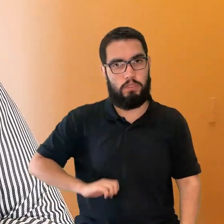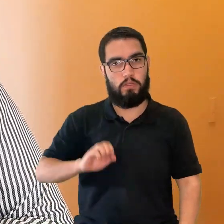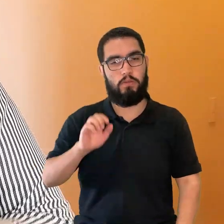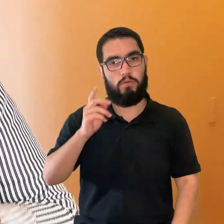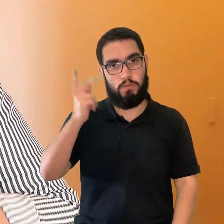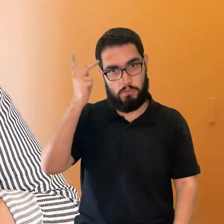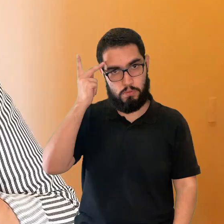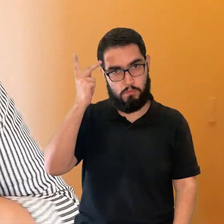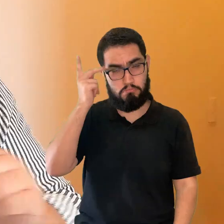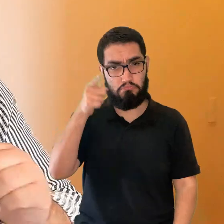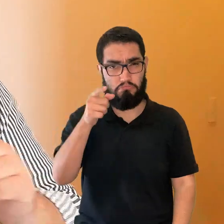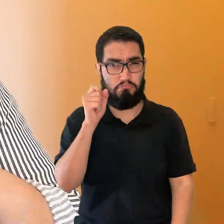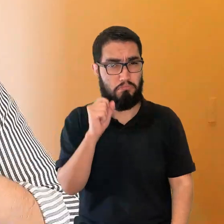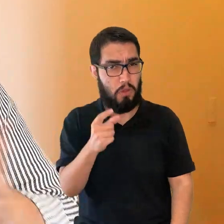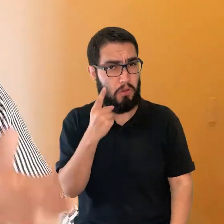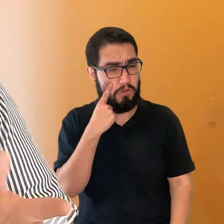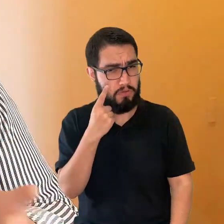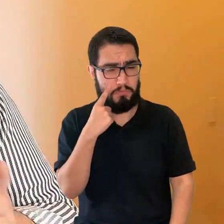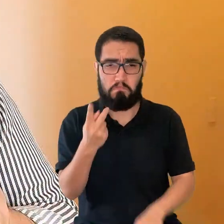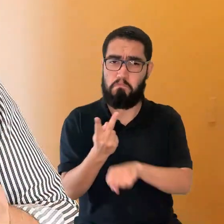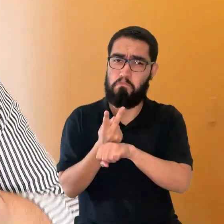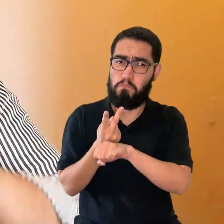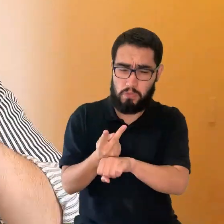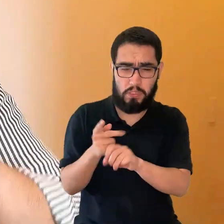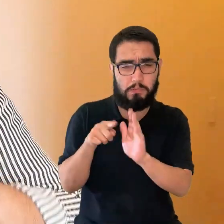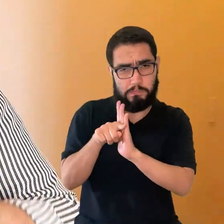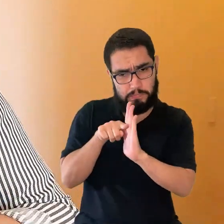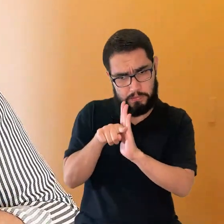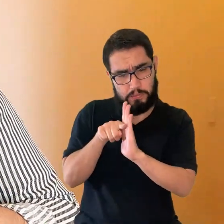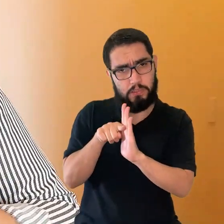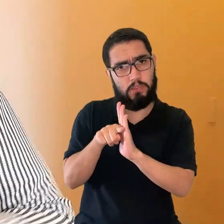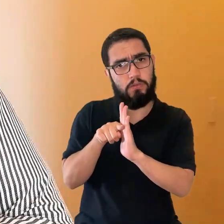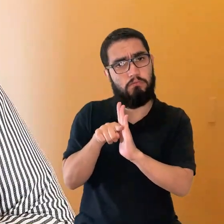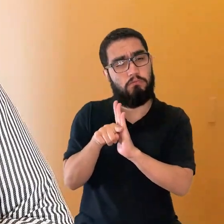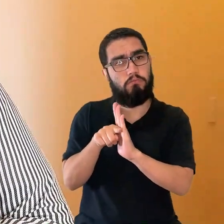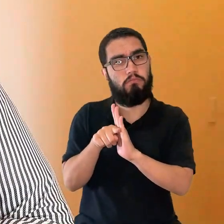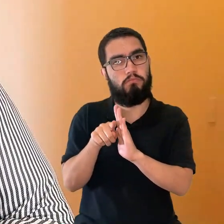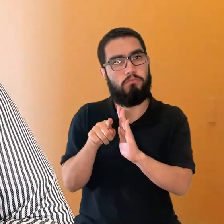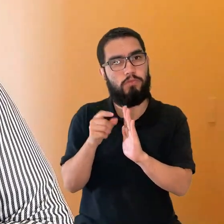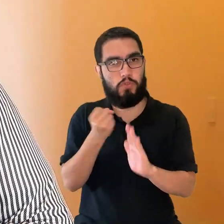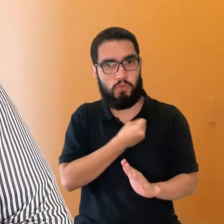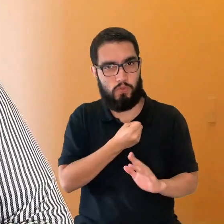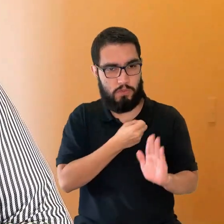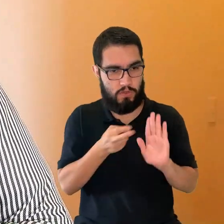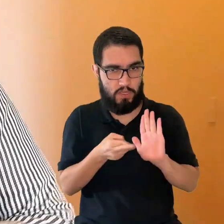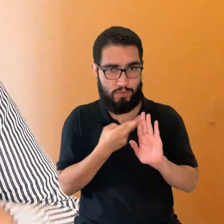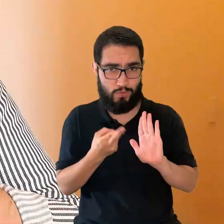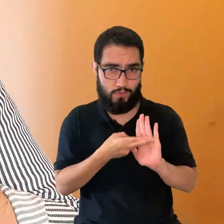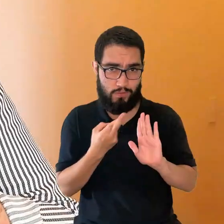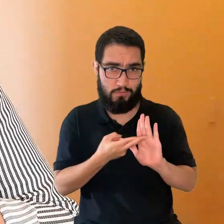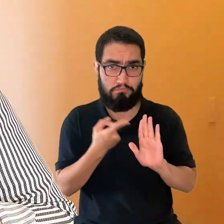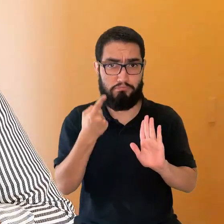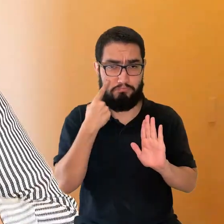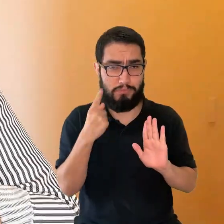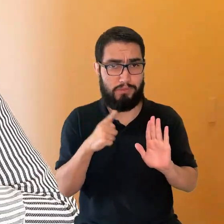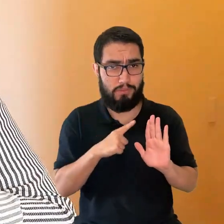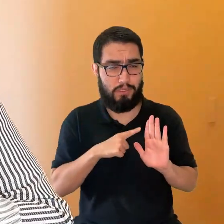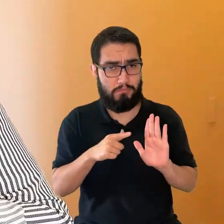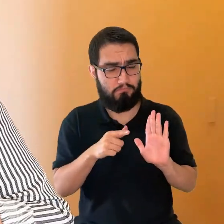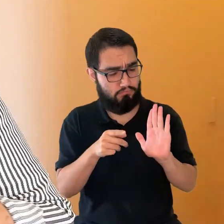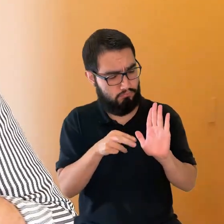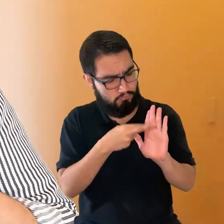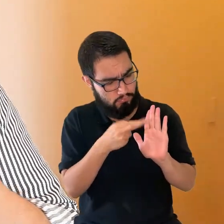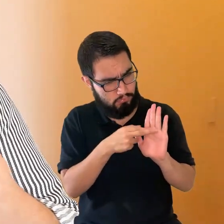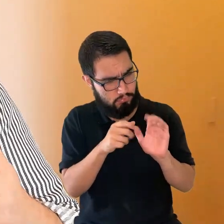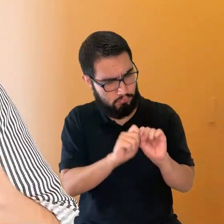Você vai encontrar todas elas em qualquer site de buscas que você digitar o número dessas resoluções. Lá explica direitinho o